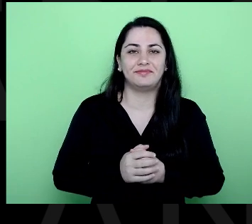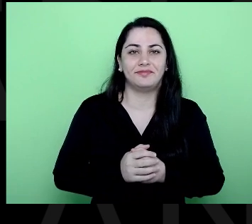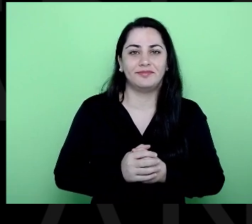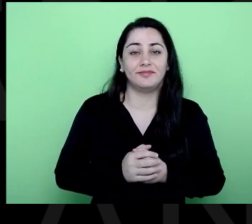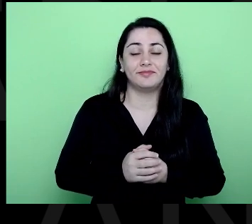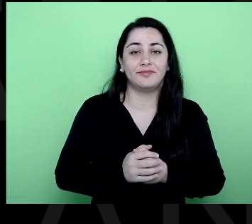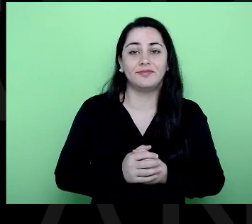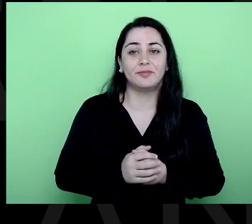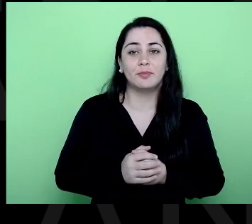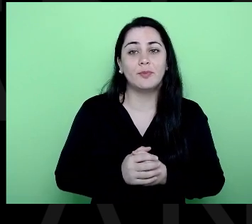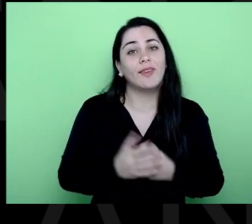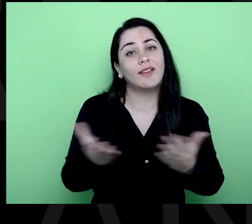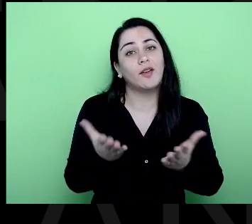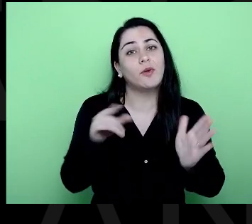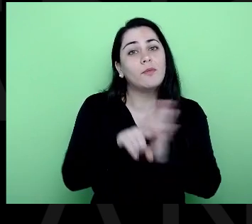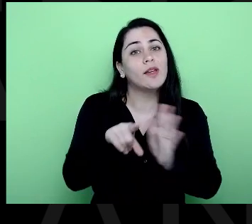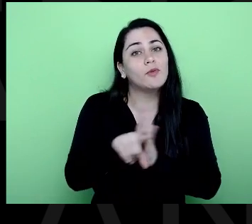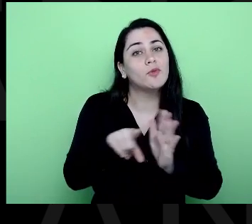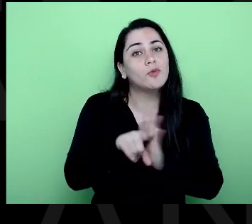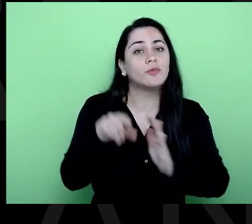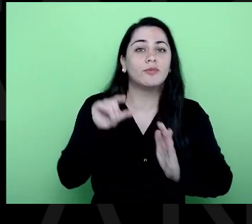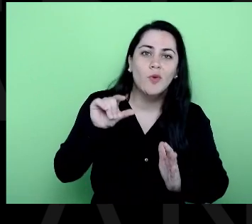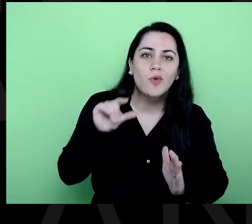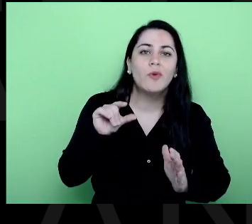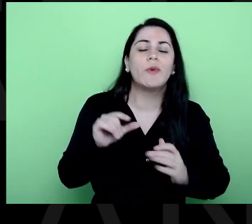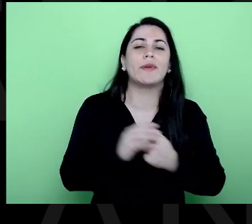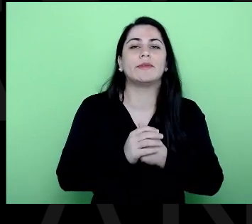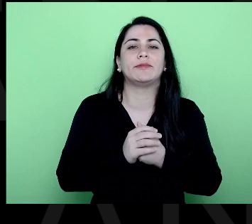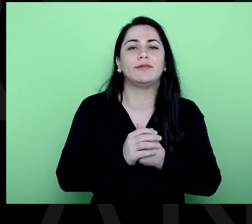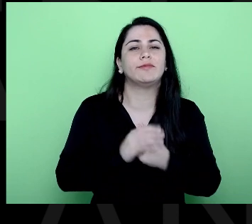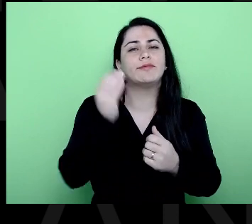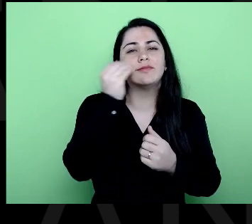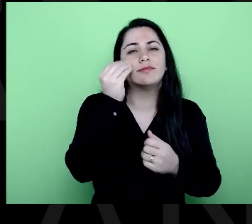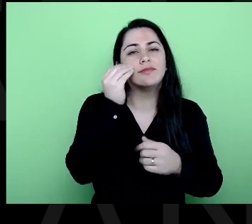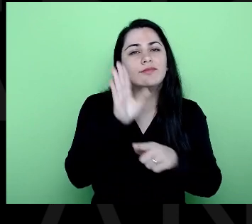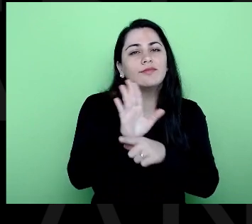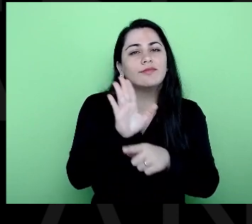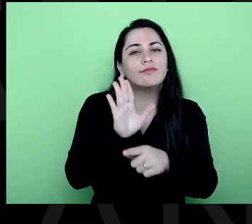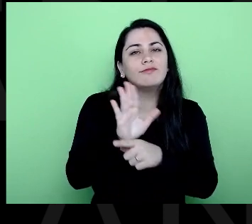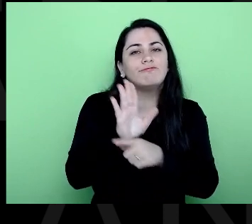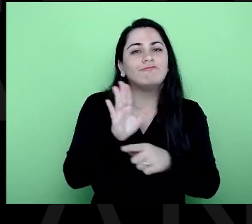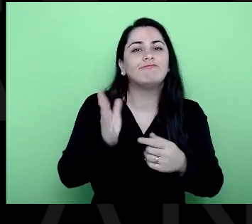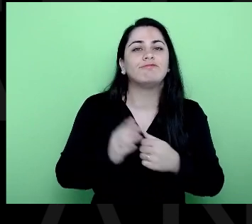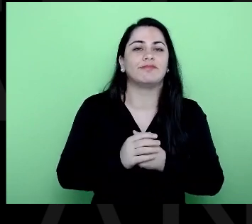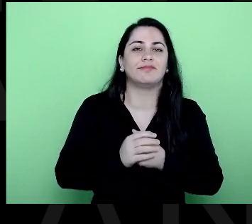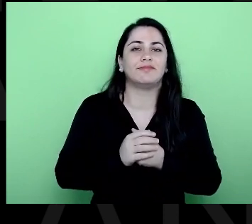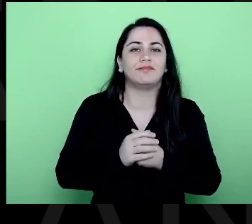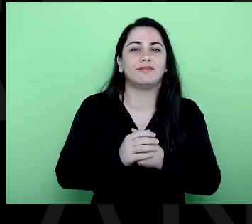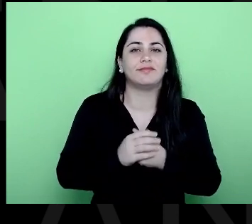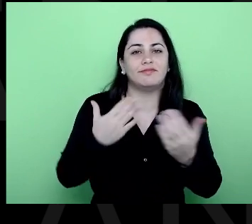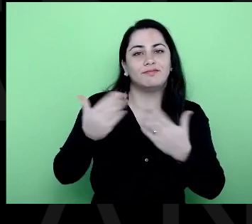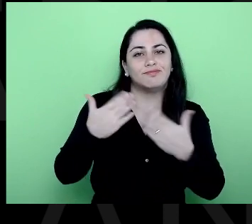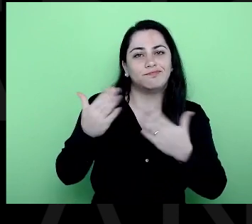Então vamos lá, fazer algumas perguntas aqui, tentar ajudar de alguma forma no papo